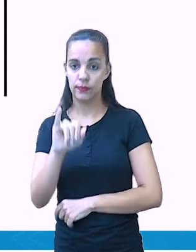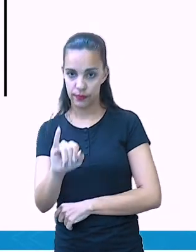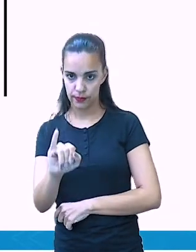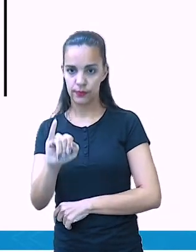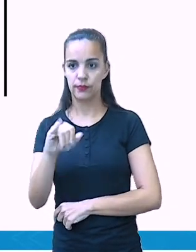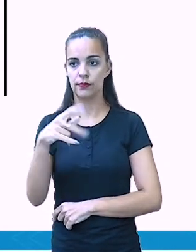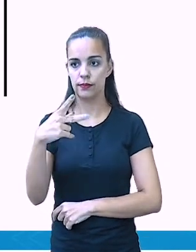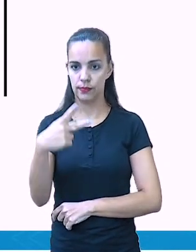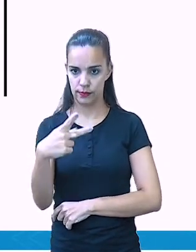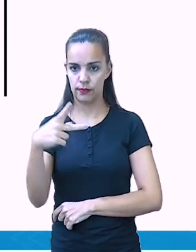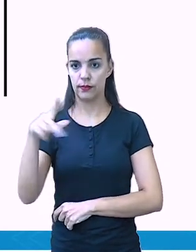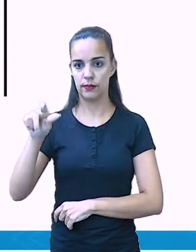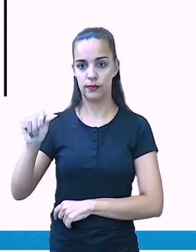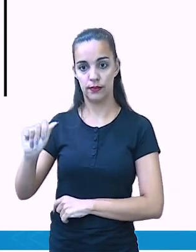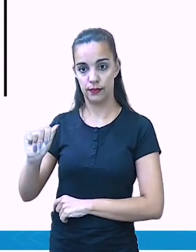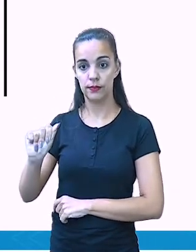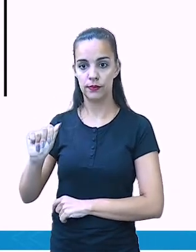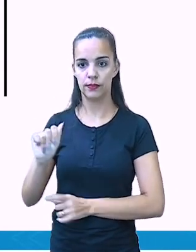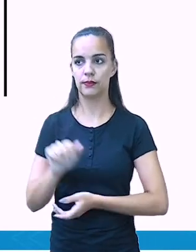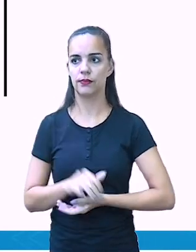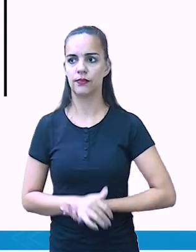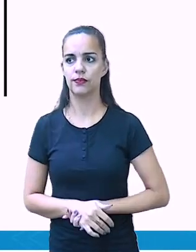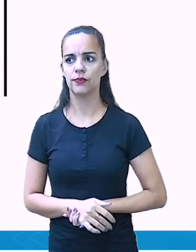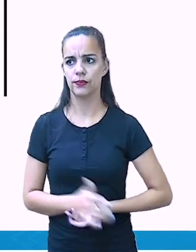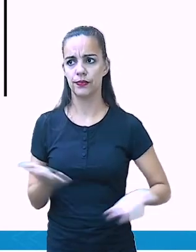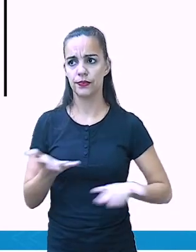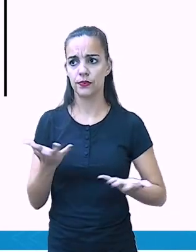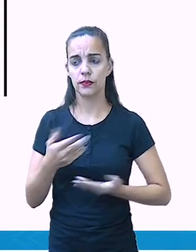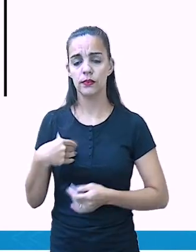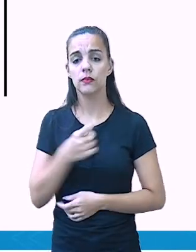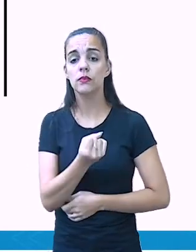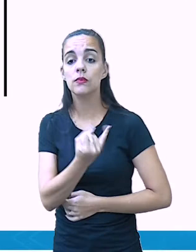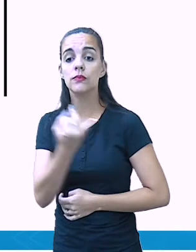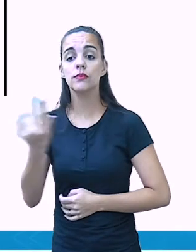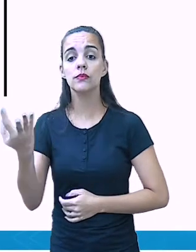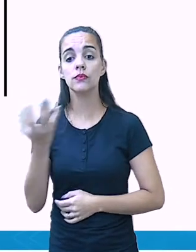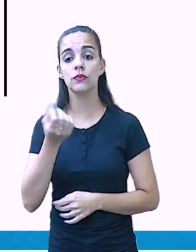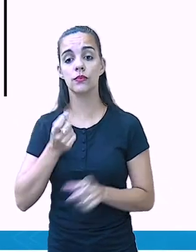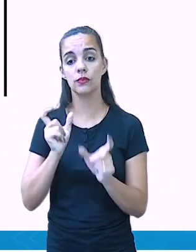o P e o A. Agora vamos ver quantas sílabas?